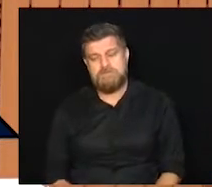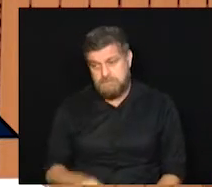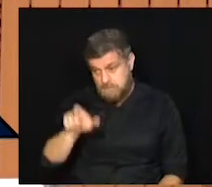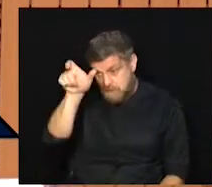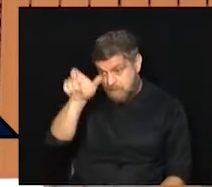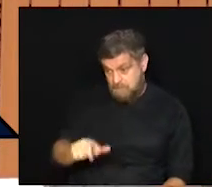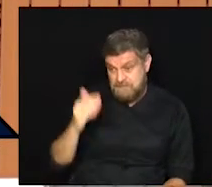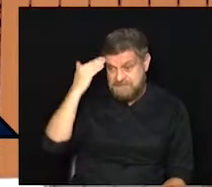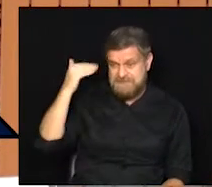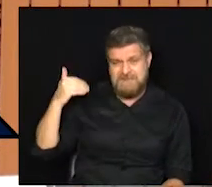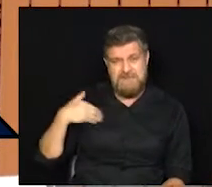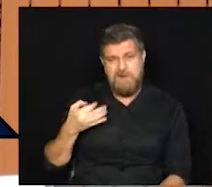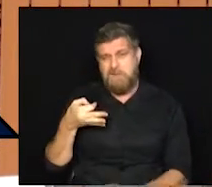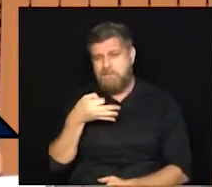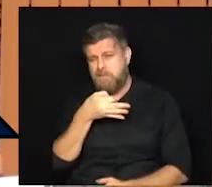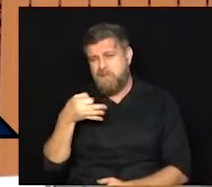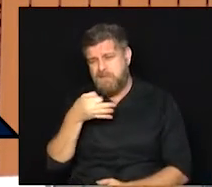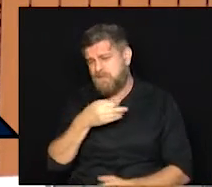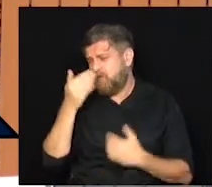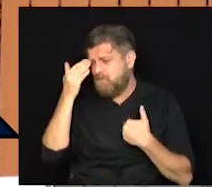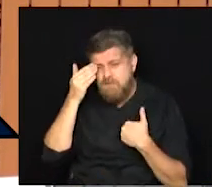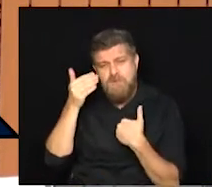muito bem. Muito obrigado, Débora.